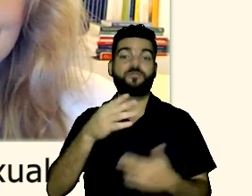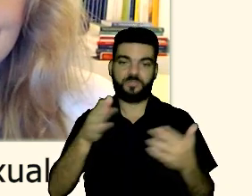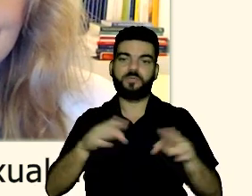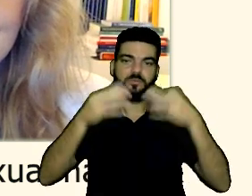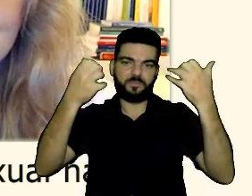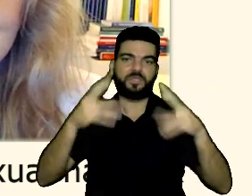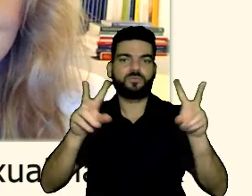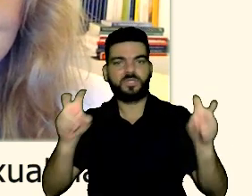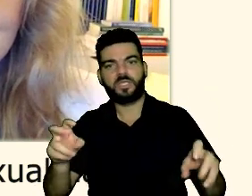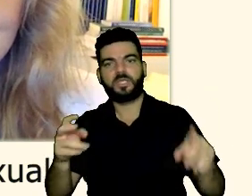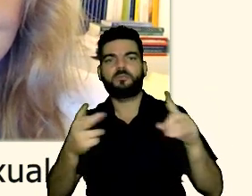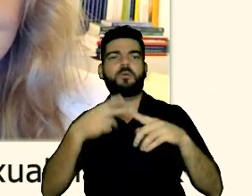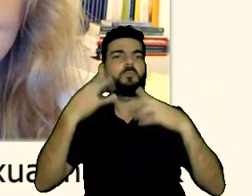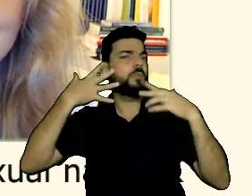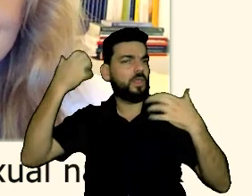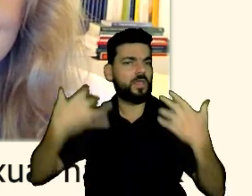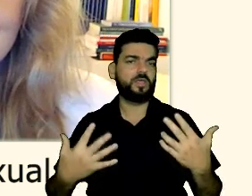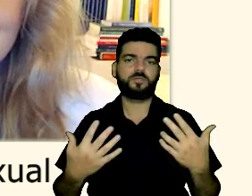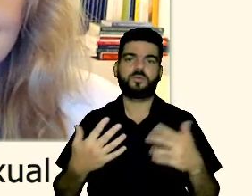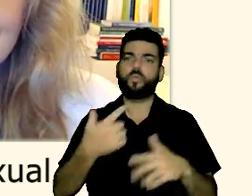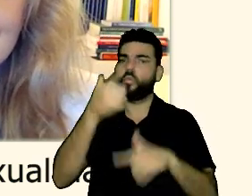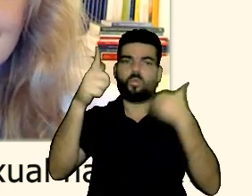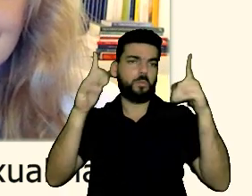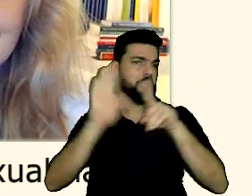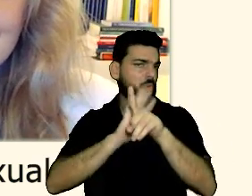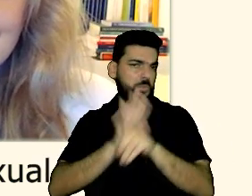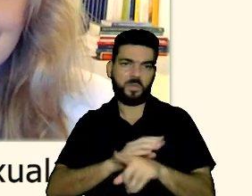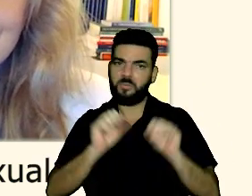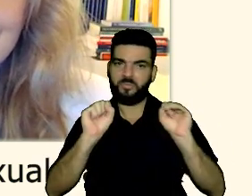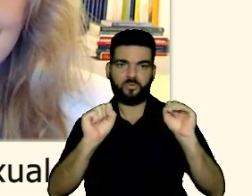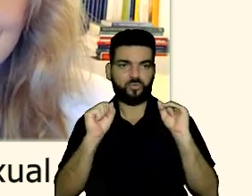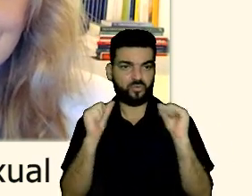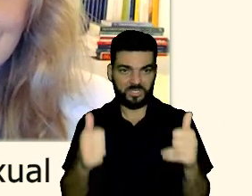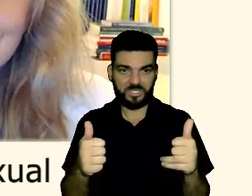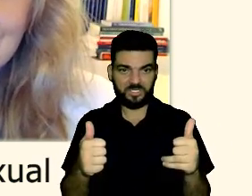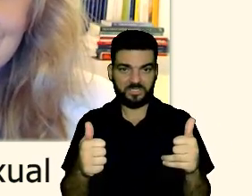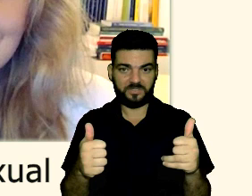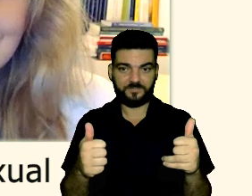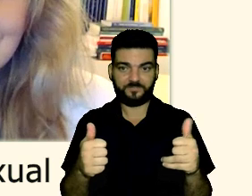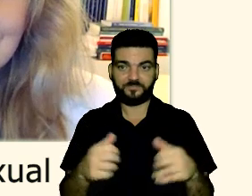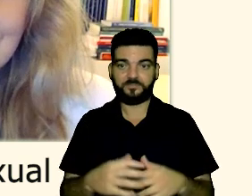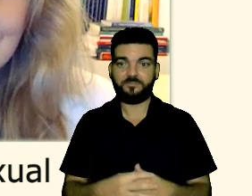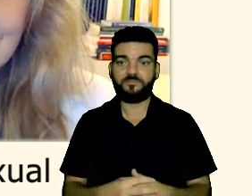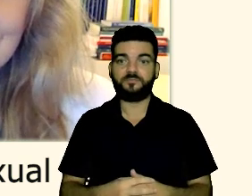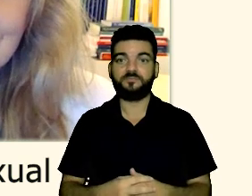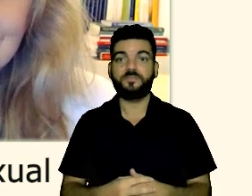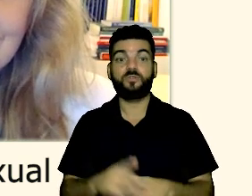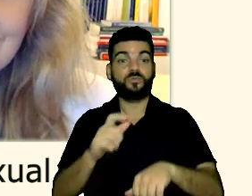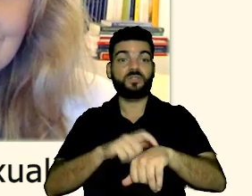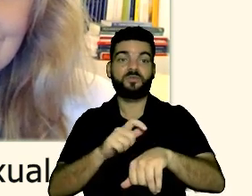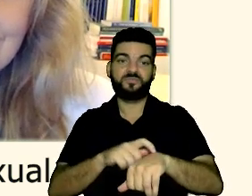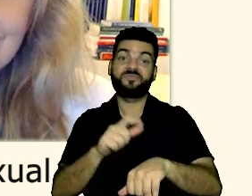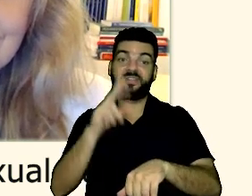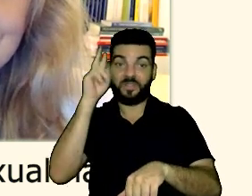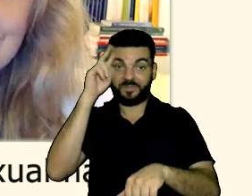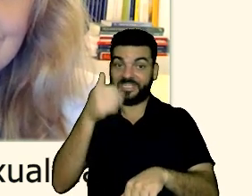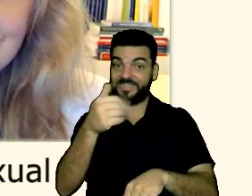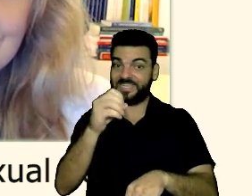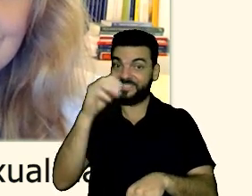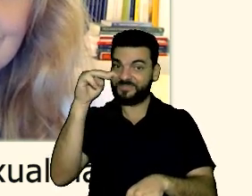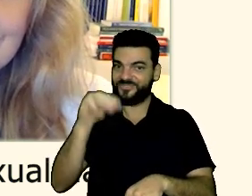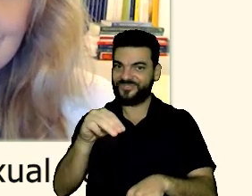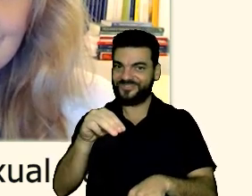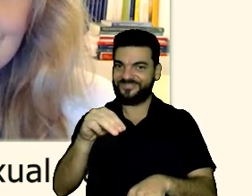primeiro, lhe convido a fazer a sua audiodescrição e suas considerações sobre o tema, sobre as palestras